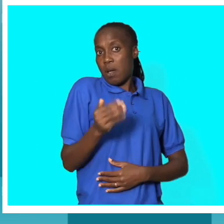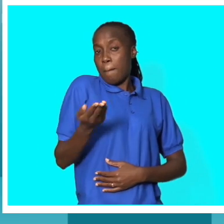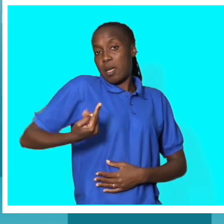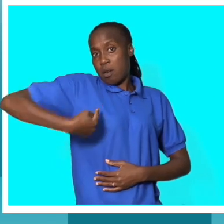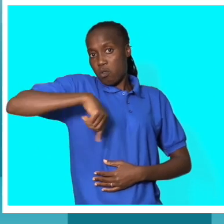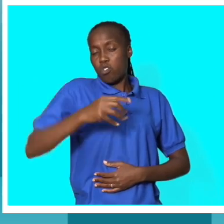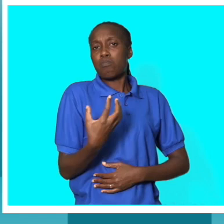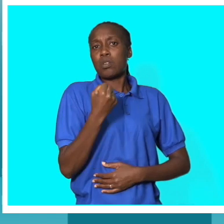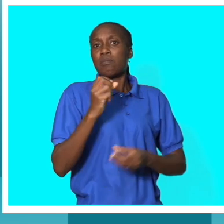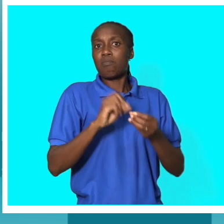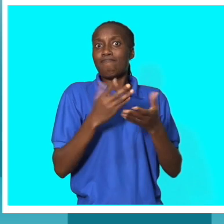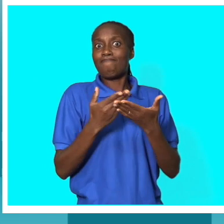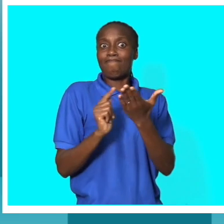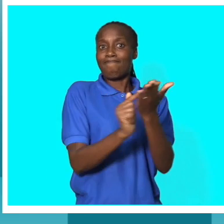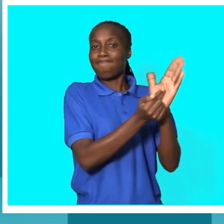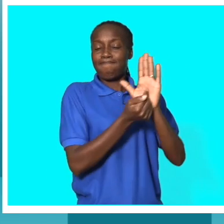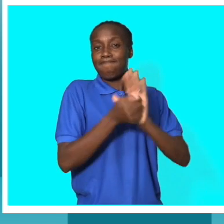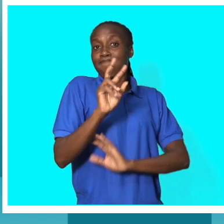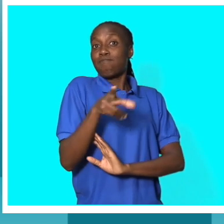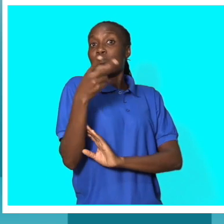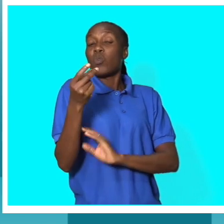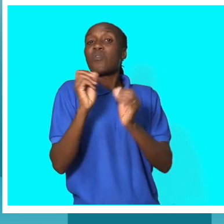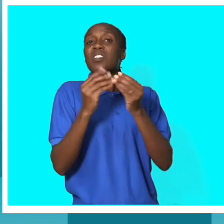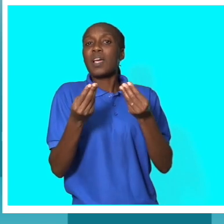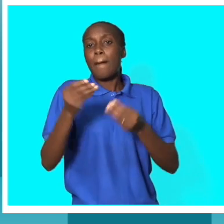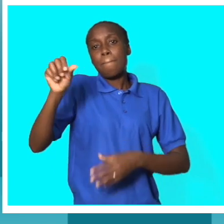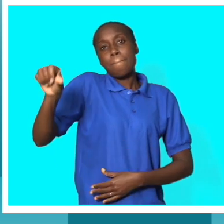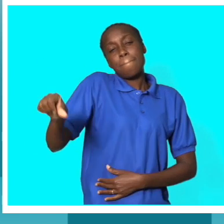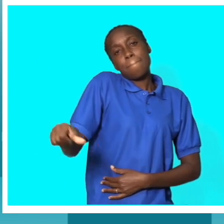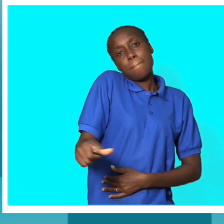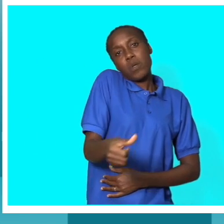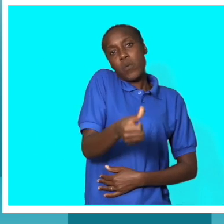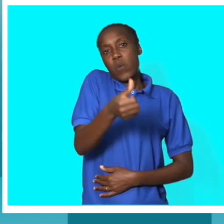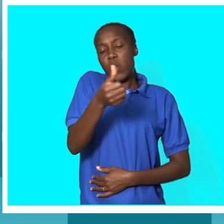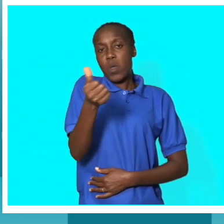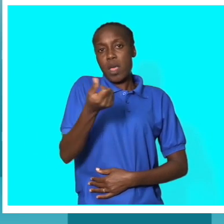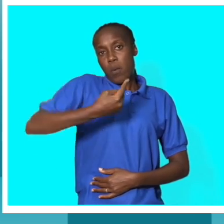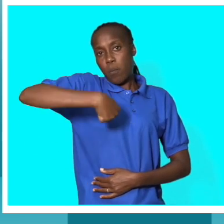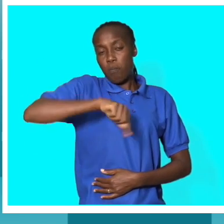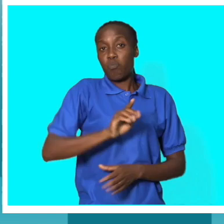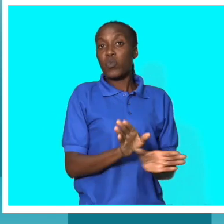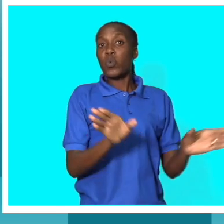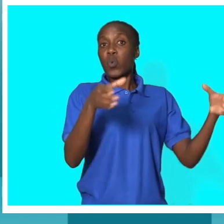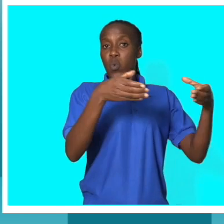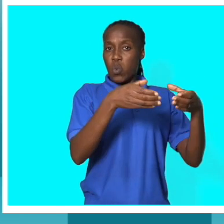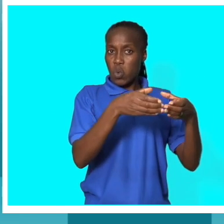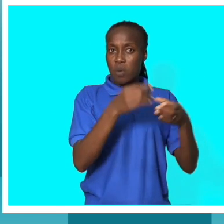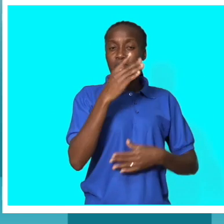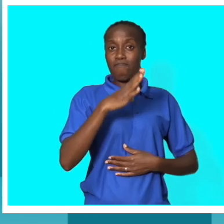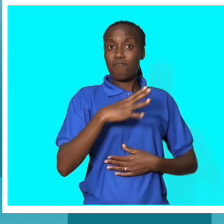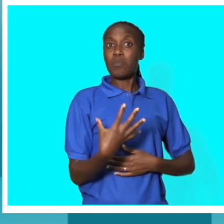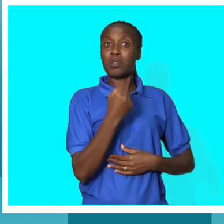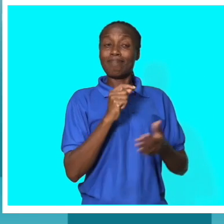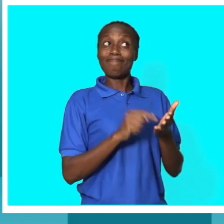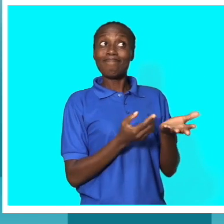poderá nos catapultar para outros índices no que diz respeito à melhoria no nosso ranking. Há ganhos que poderão